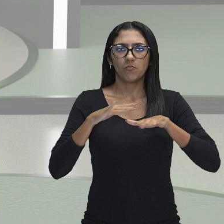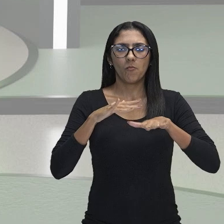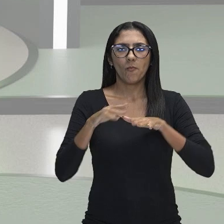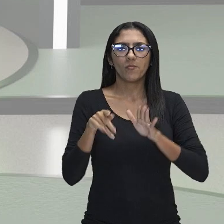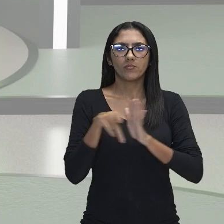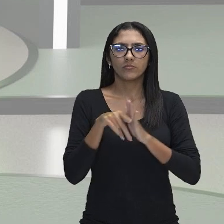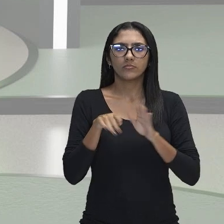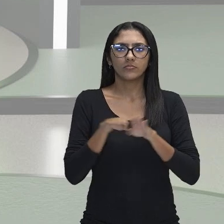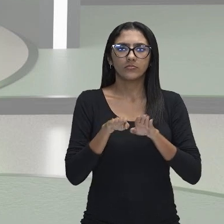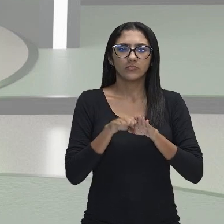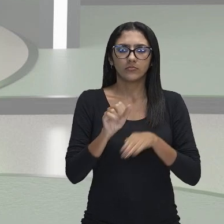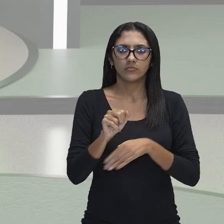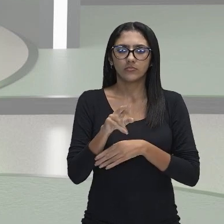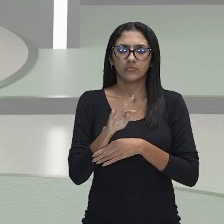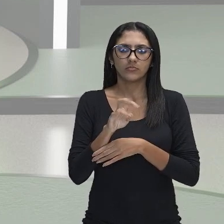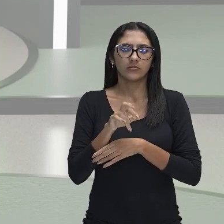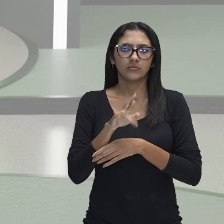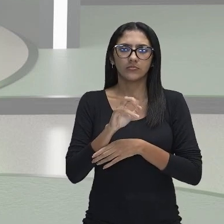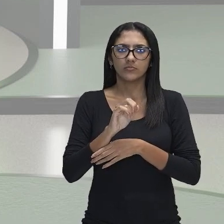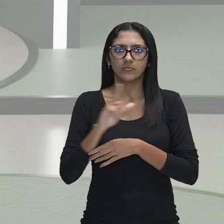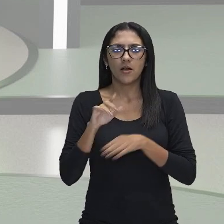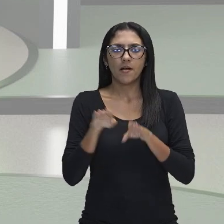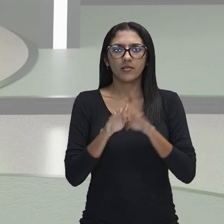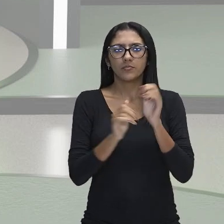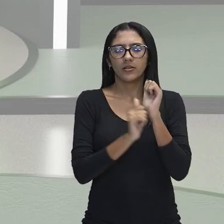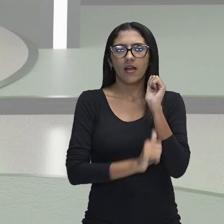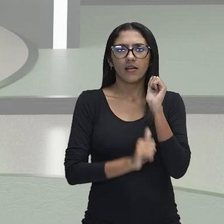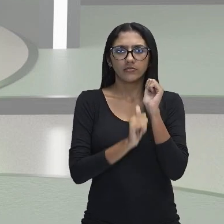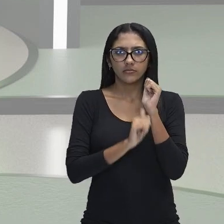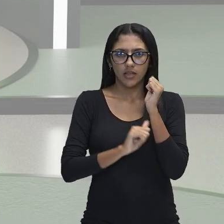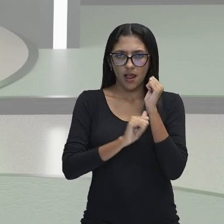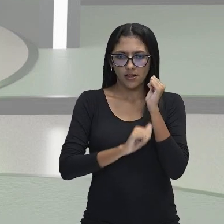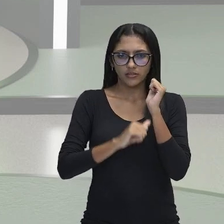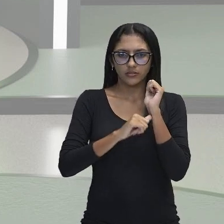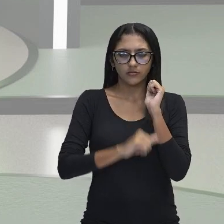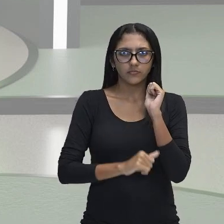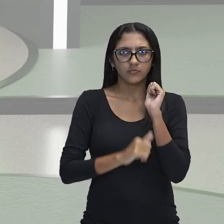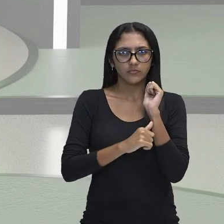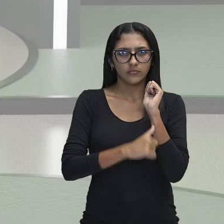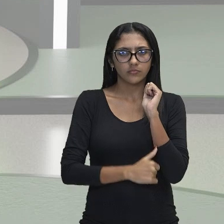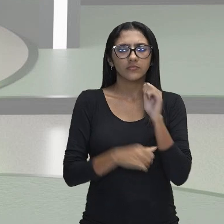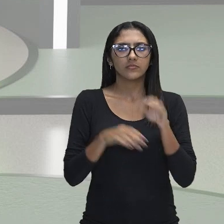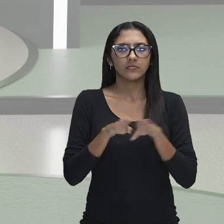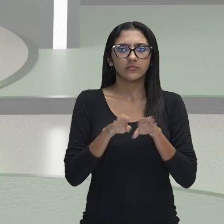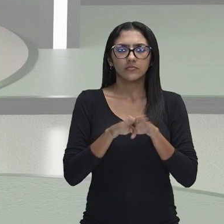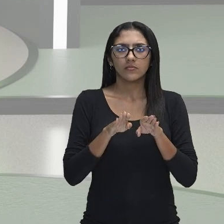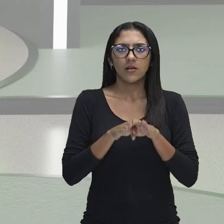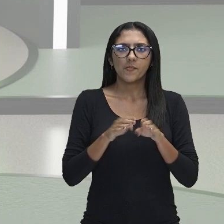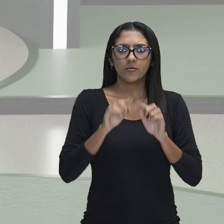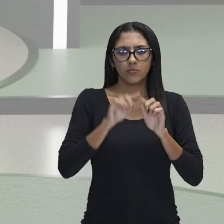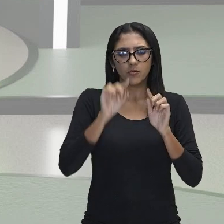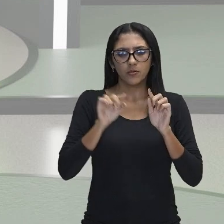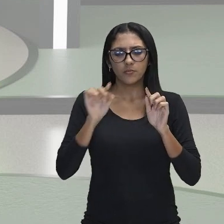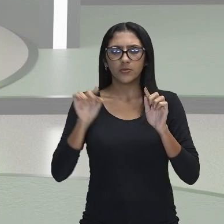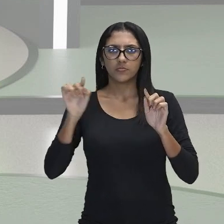pulso arterial, é possível verificar a frequência de batimentos cardíacos. É